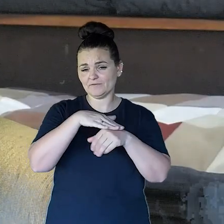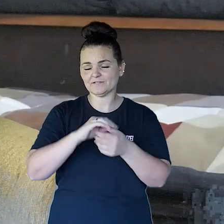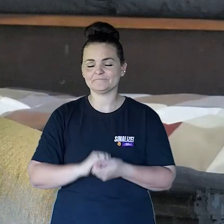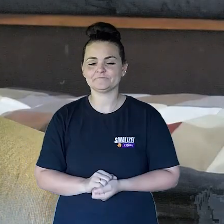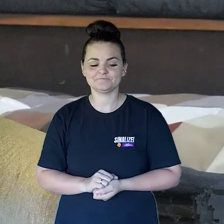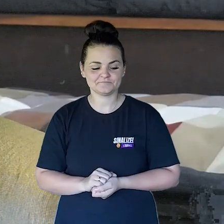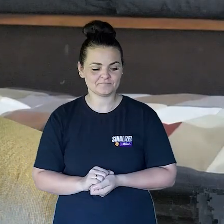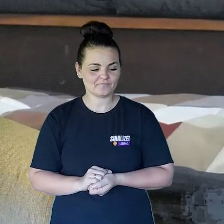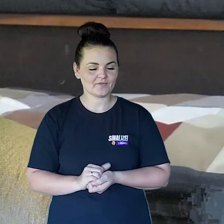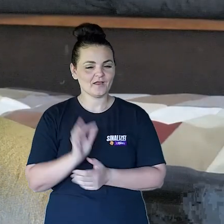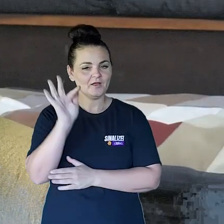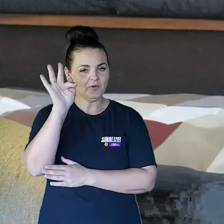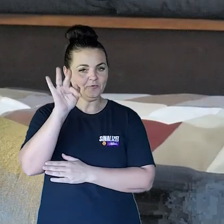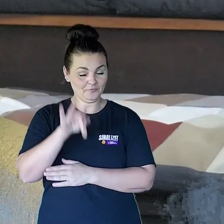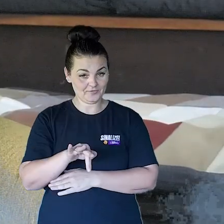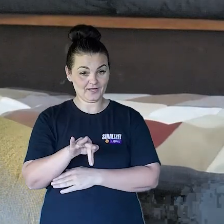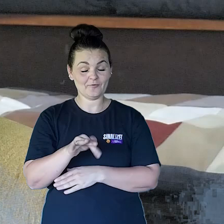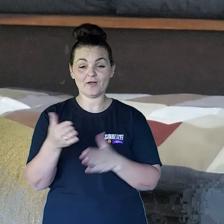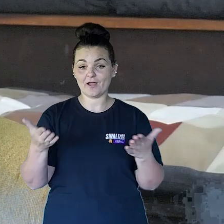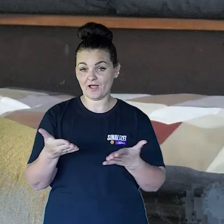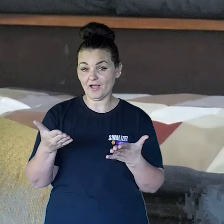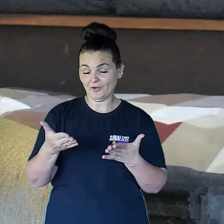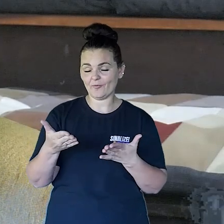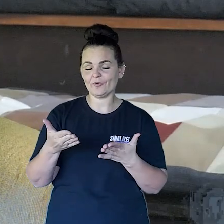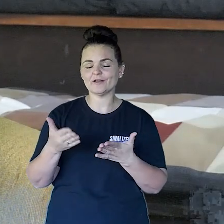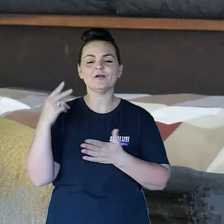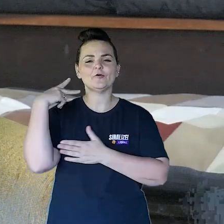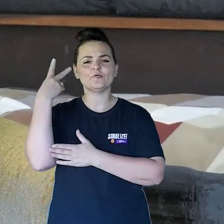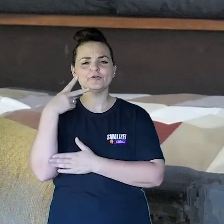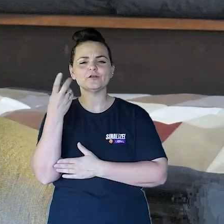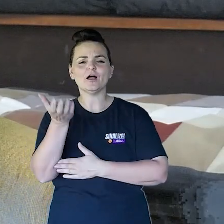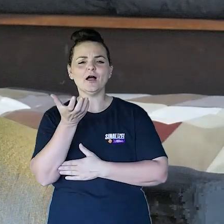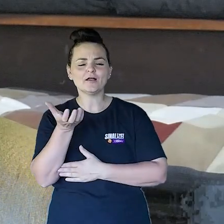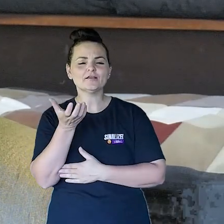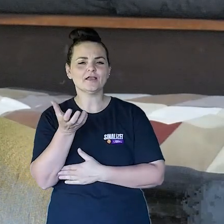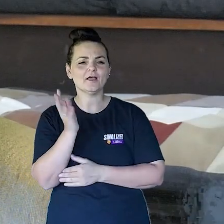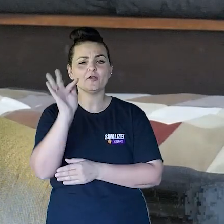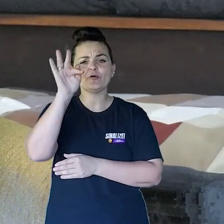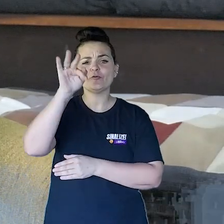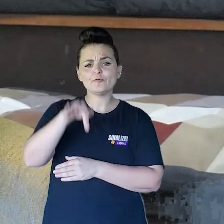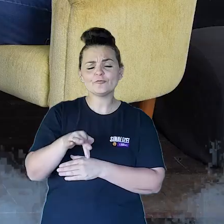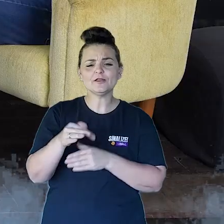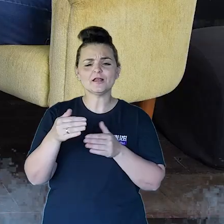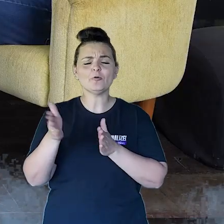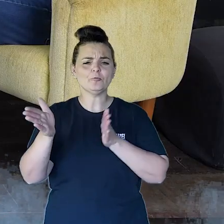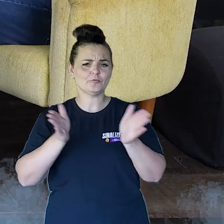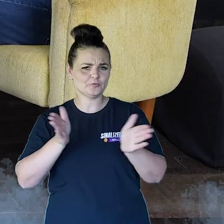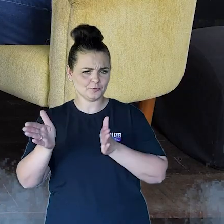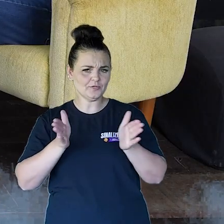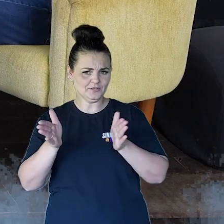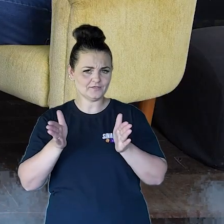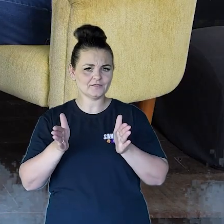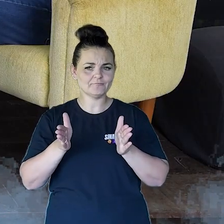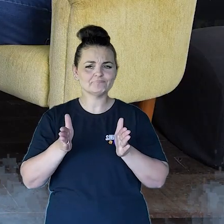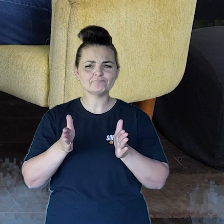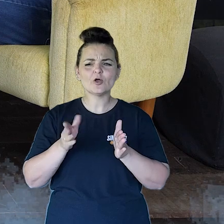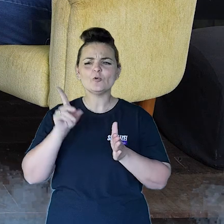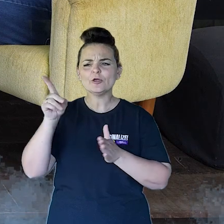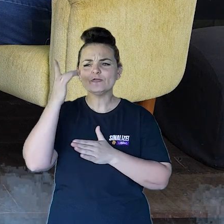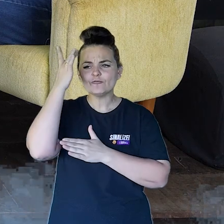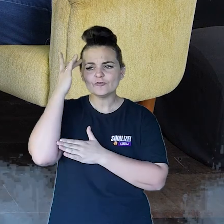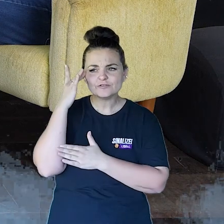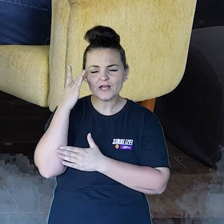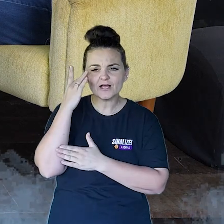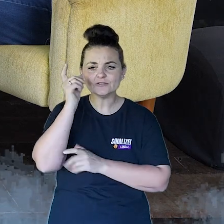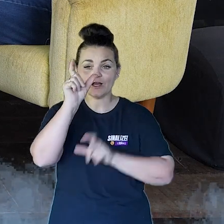Por fim, vamos falar sobre o impacto que o vereador deseja deixar ao final do mandato. Como você espera ser lembrado por